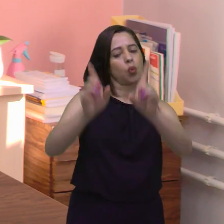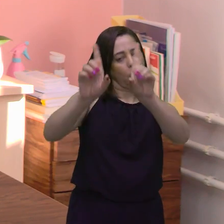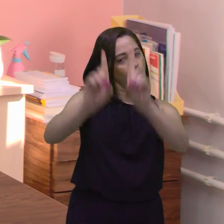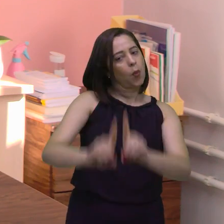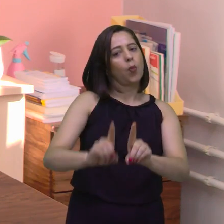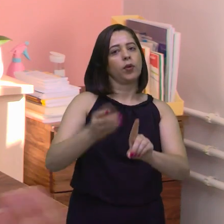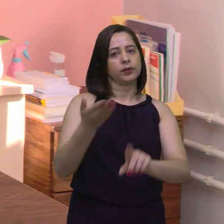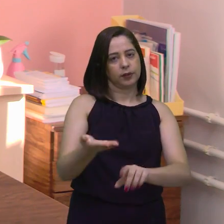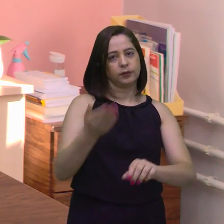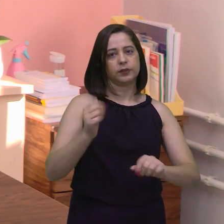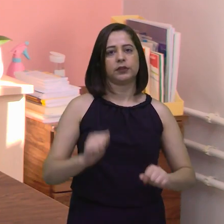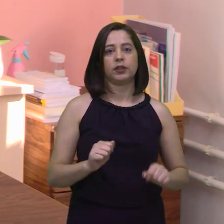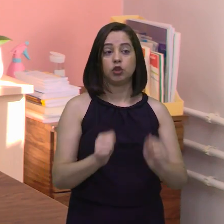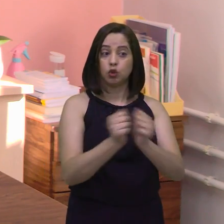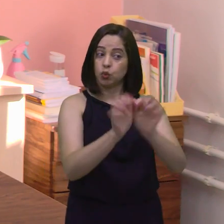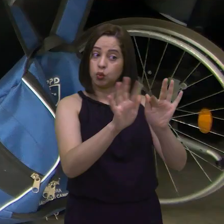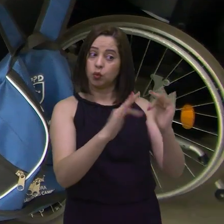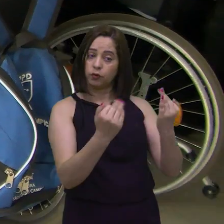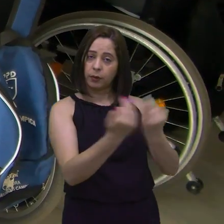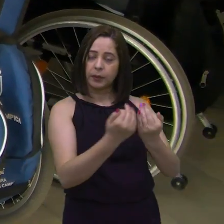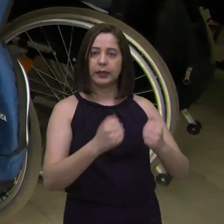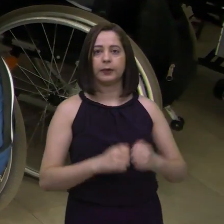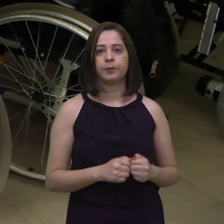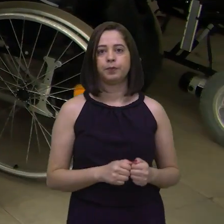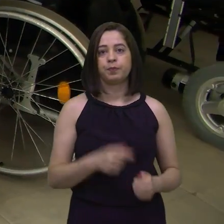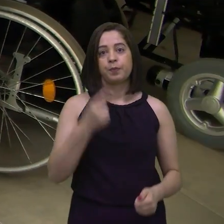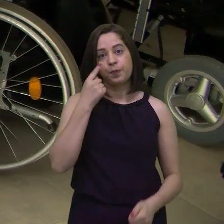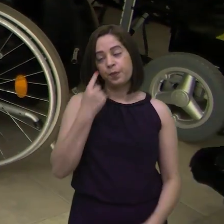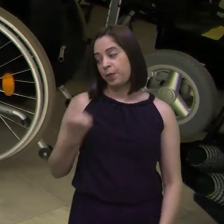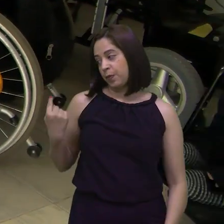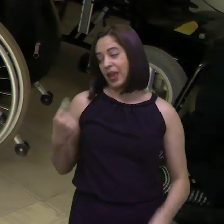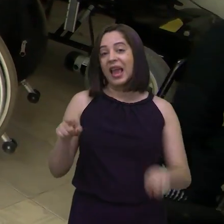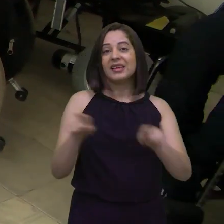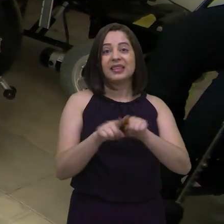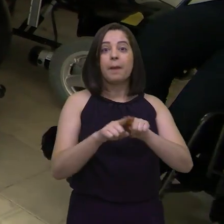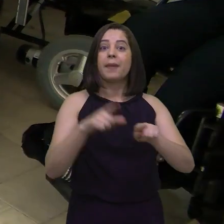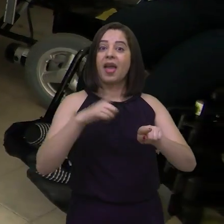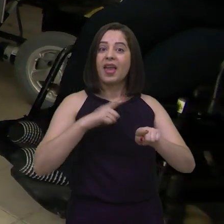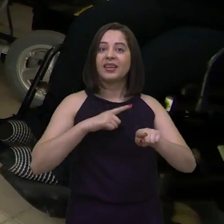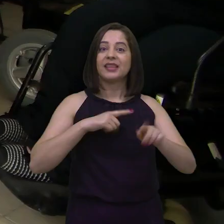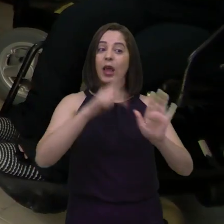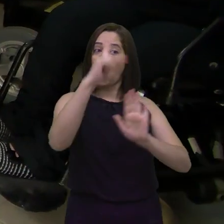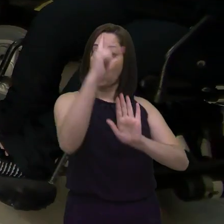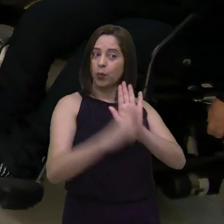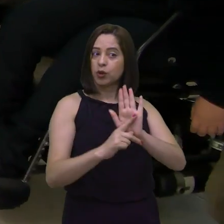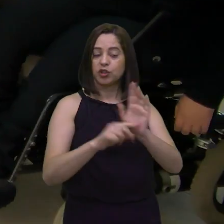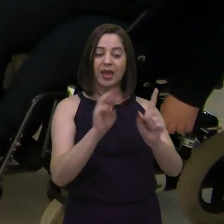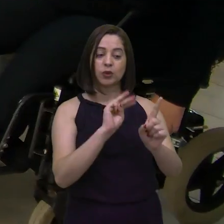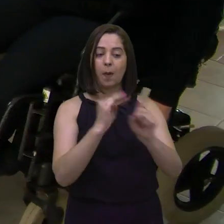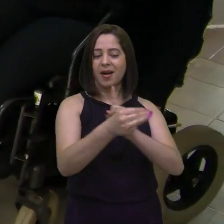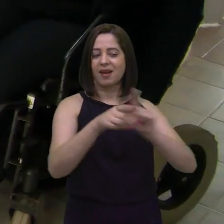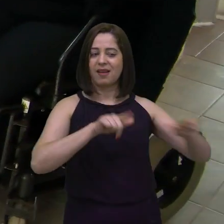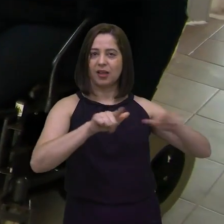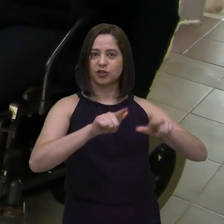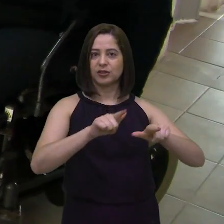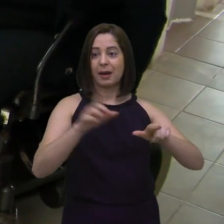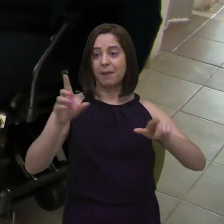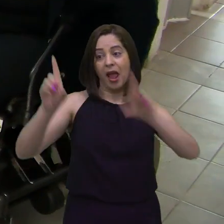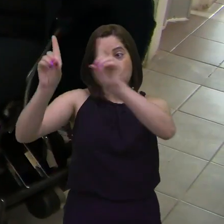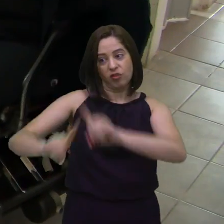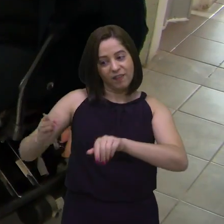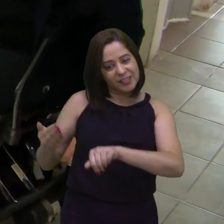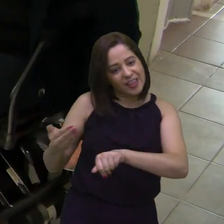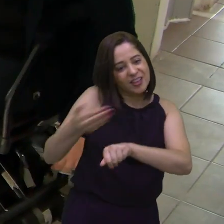o munícipe, ou seja com a sua família. E também a questão voltada para o mercado de trabalho, que nós temos uma entidade específica para isso,